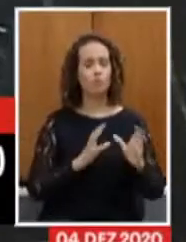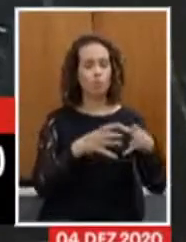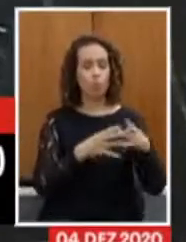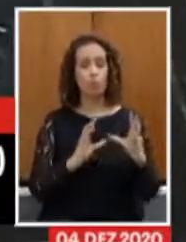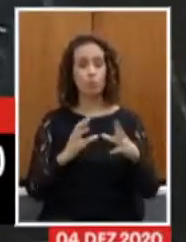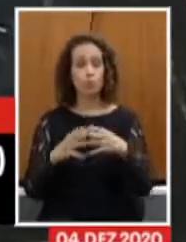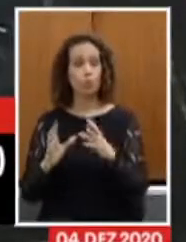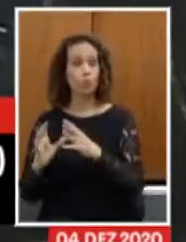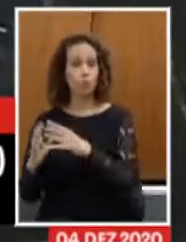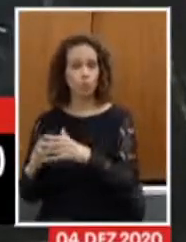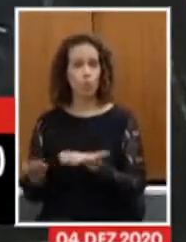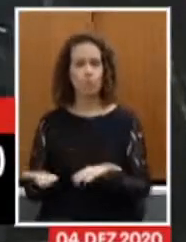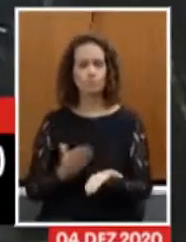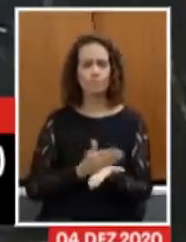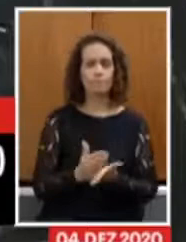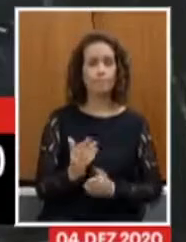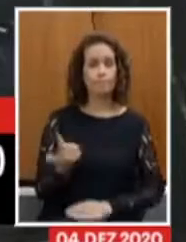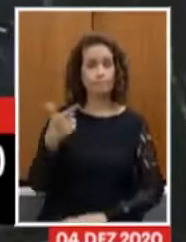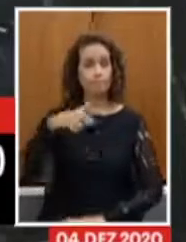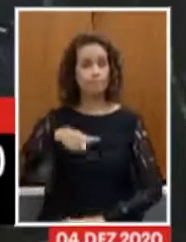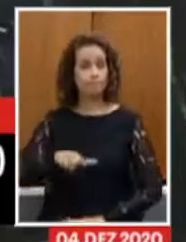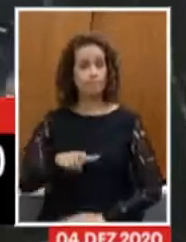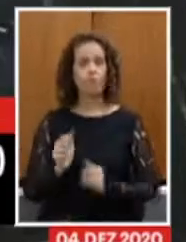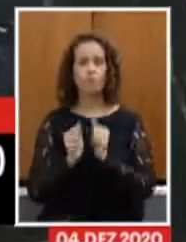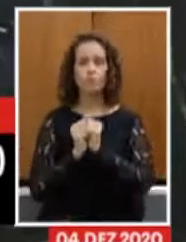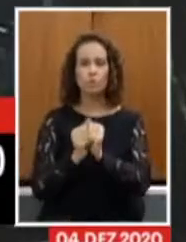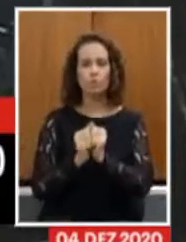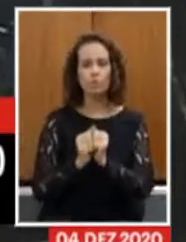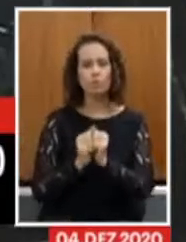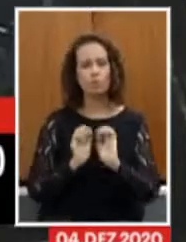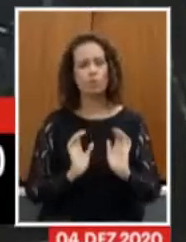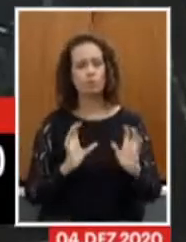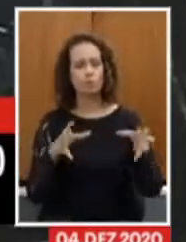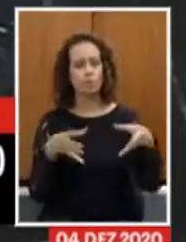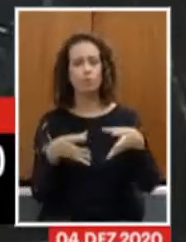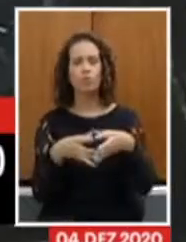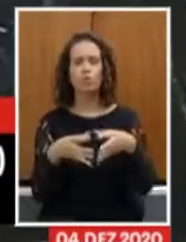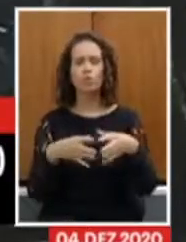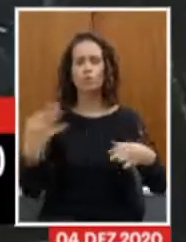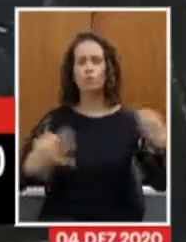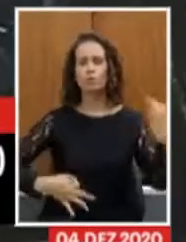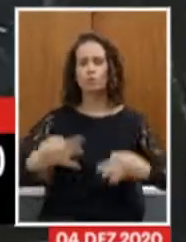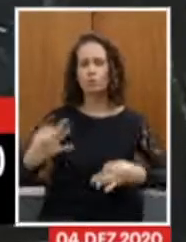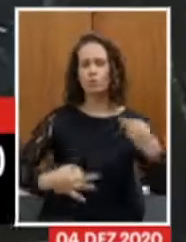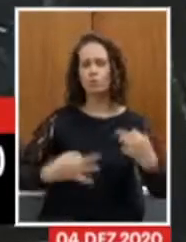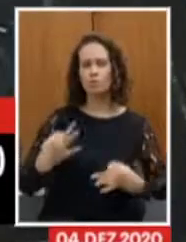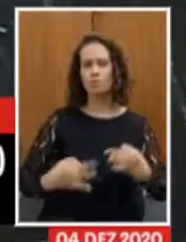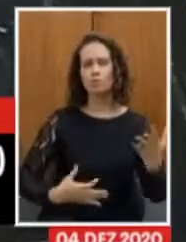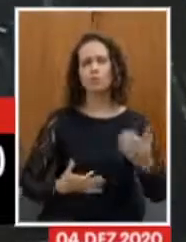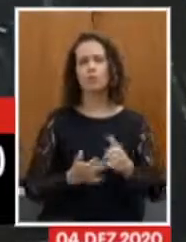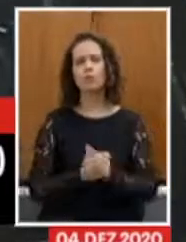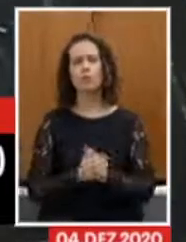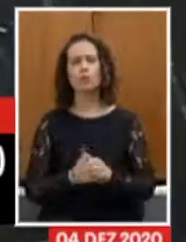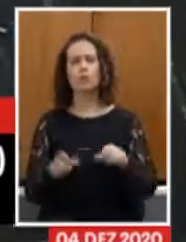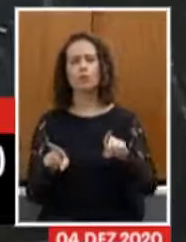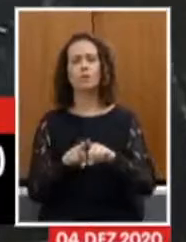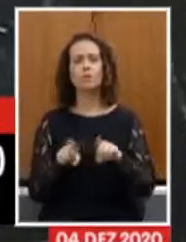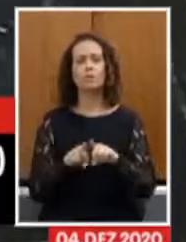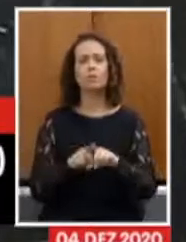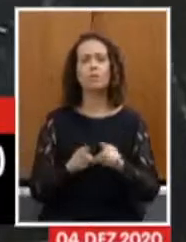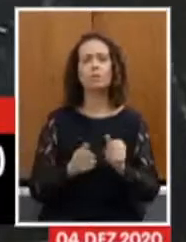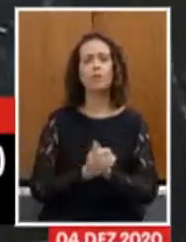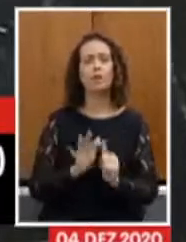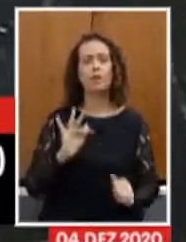e junto na comissão, se não me falha a memória, de Constituição e Justiça, através da relatoria do deputado